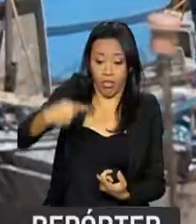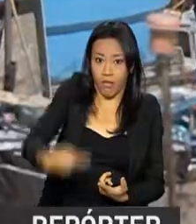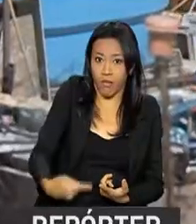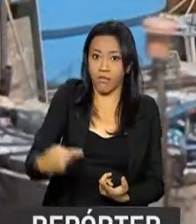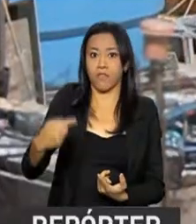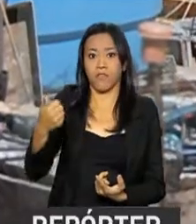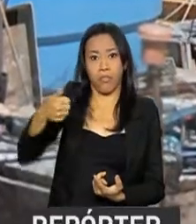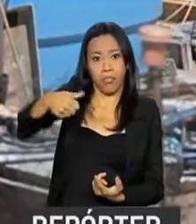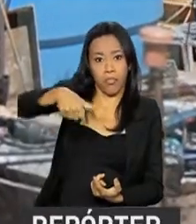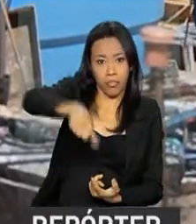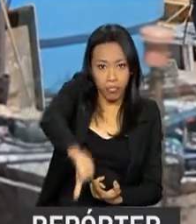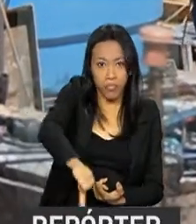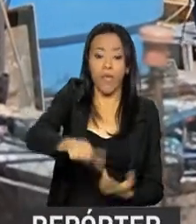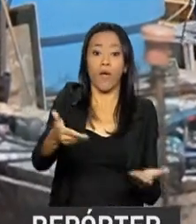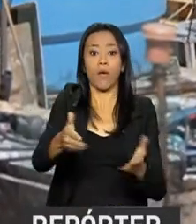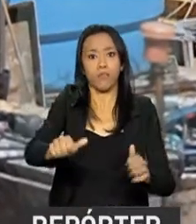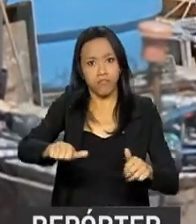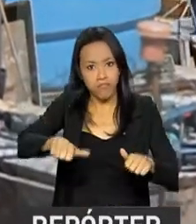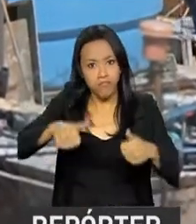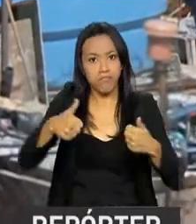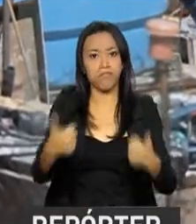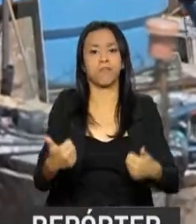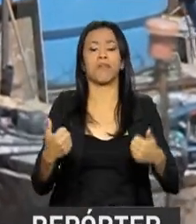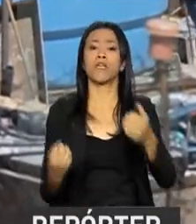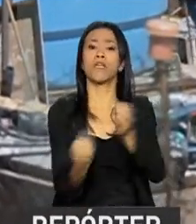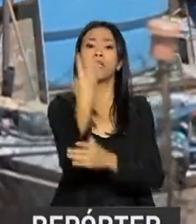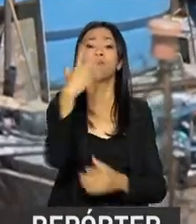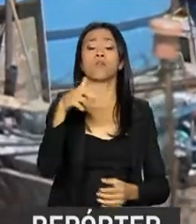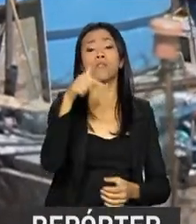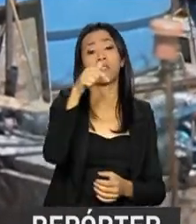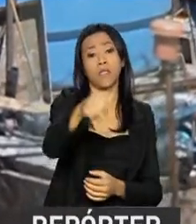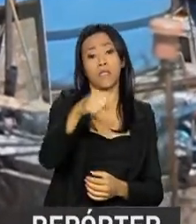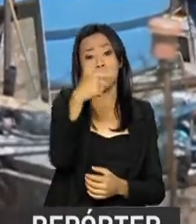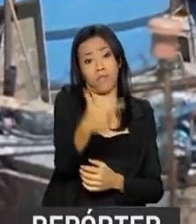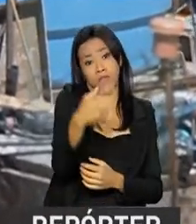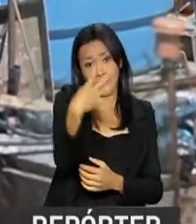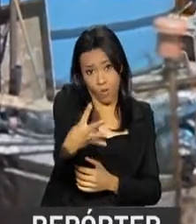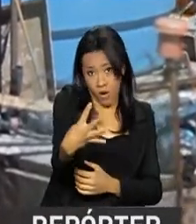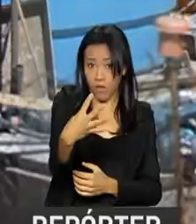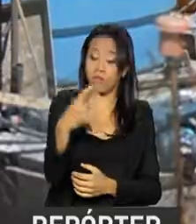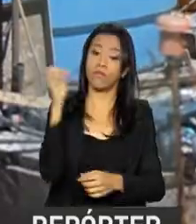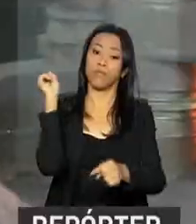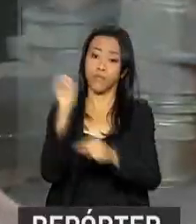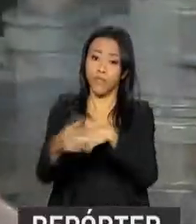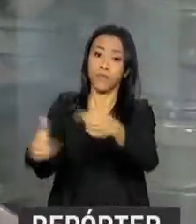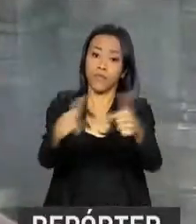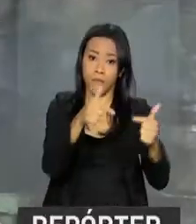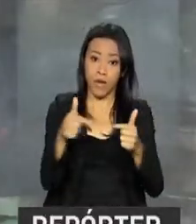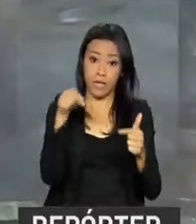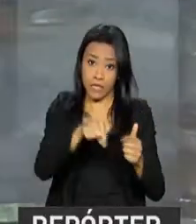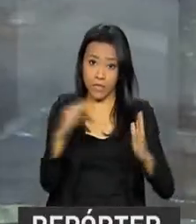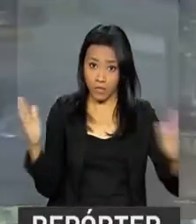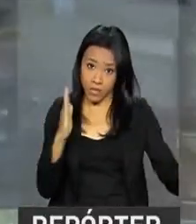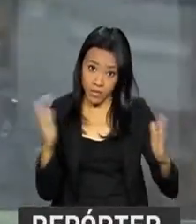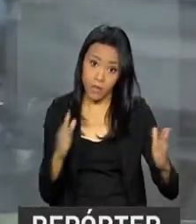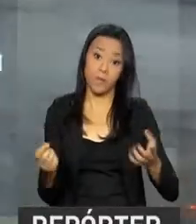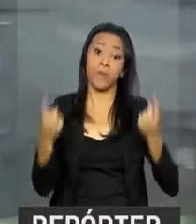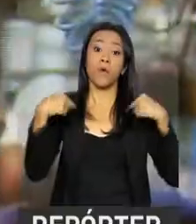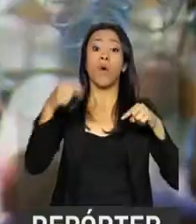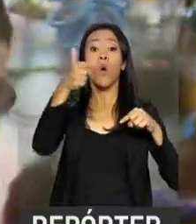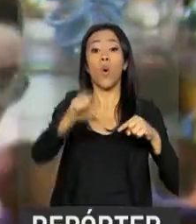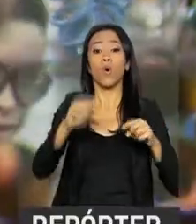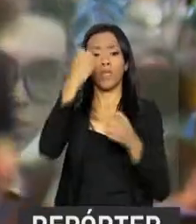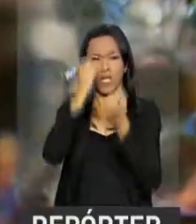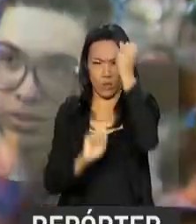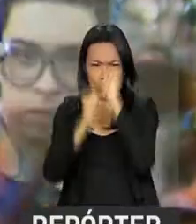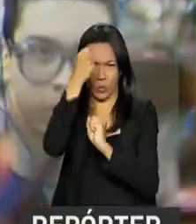negativos, o setor criou 724 postos de trabalho formal no período. Já a indústria de transformação, que